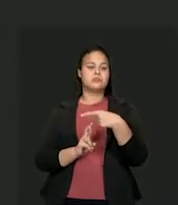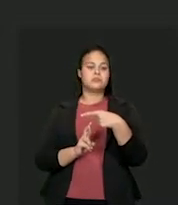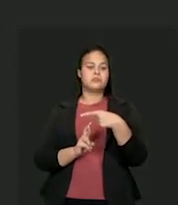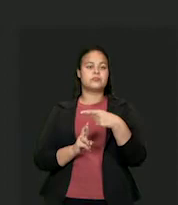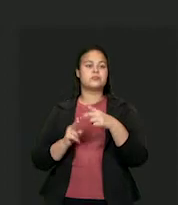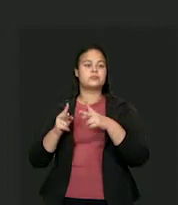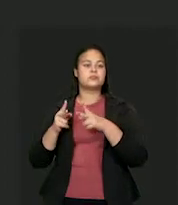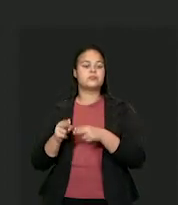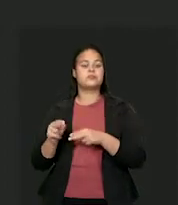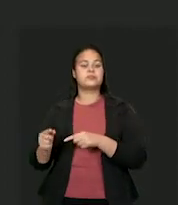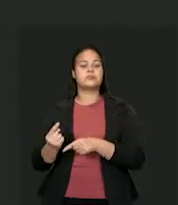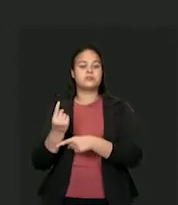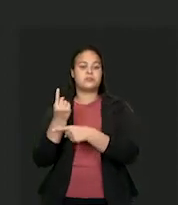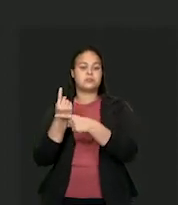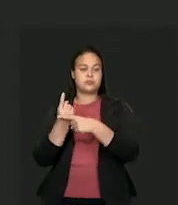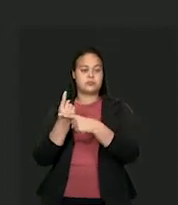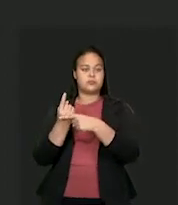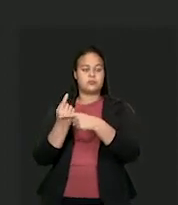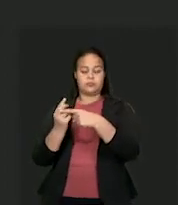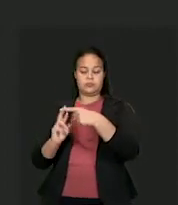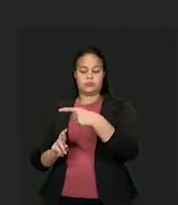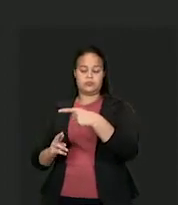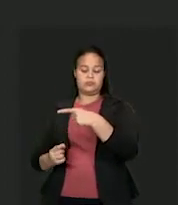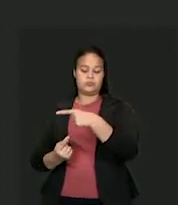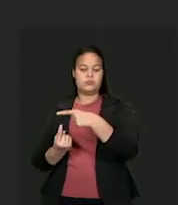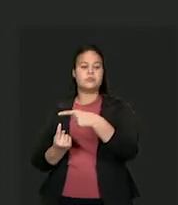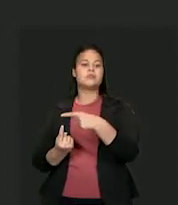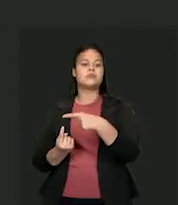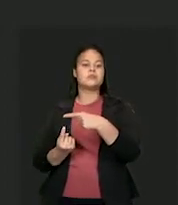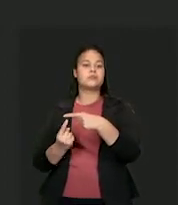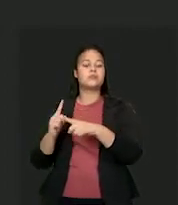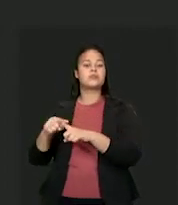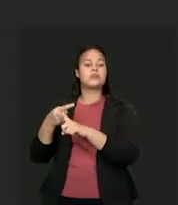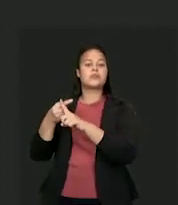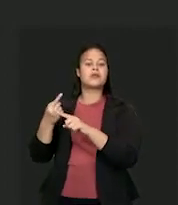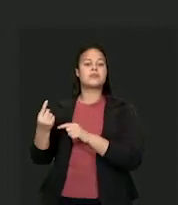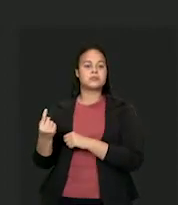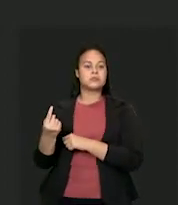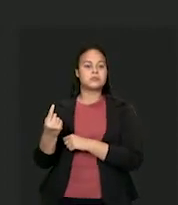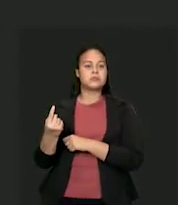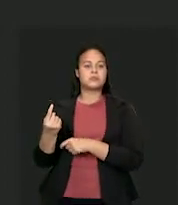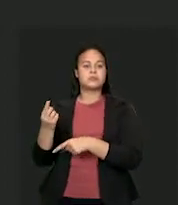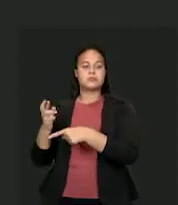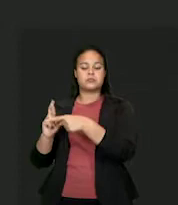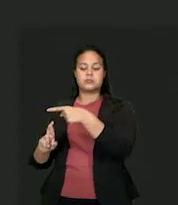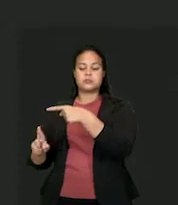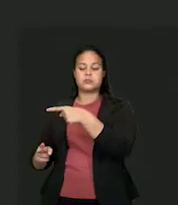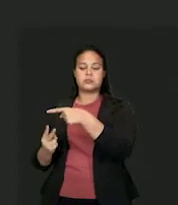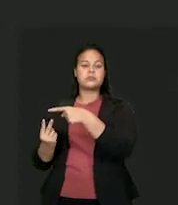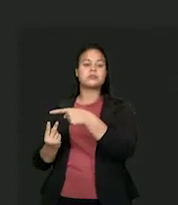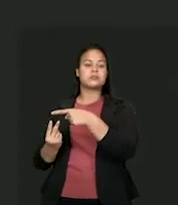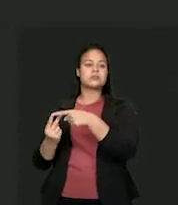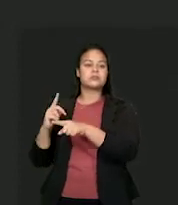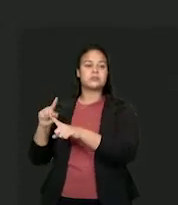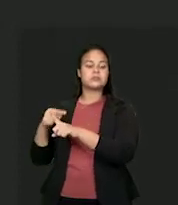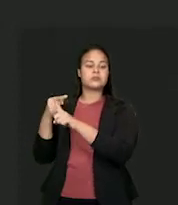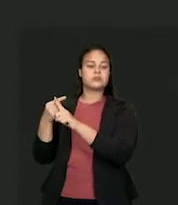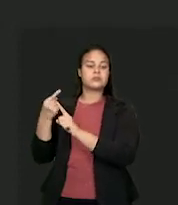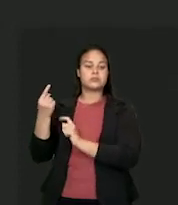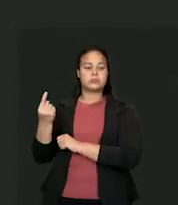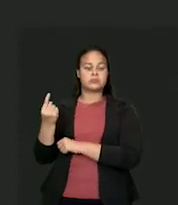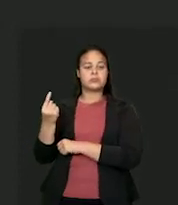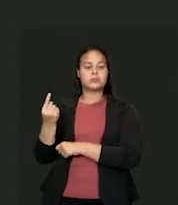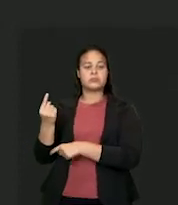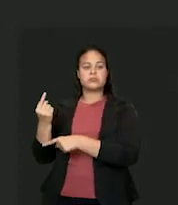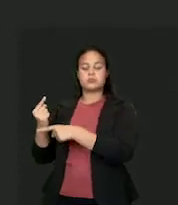é igual a 1 sobre R1 mais 1 sobre R2 mais 1